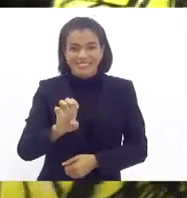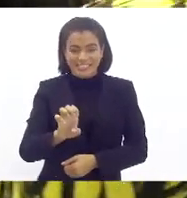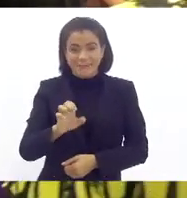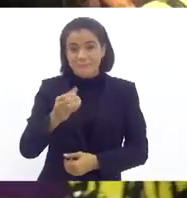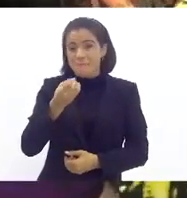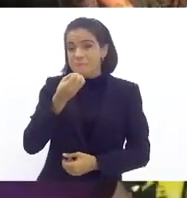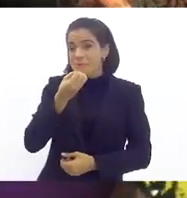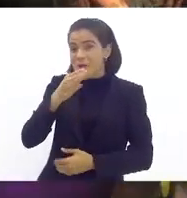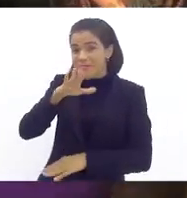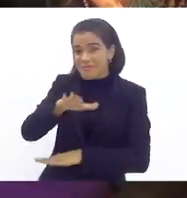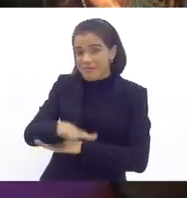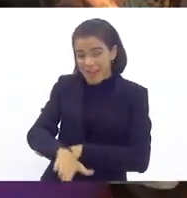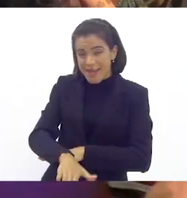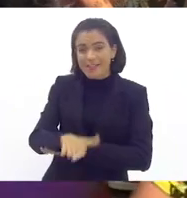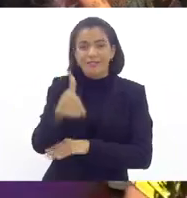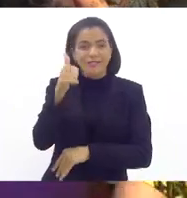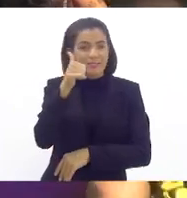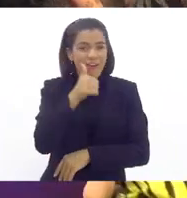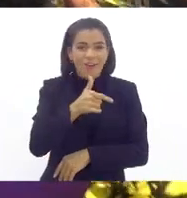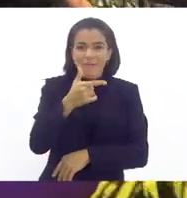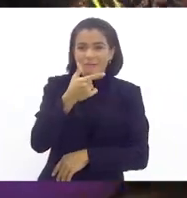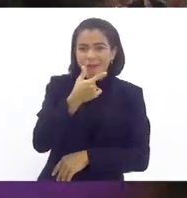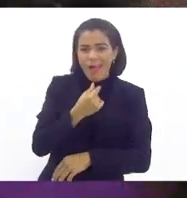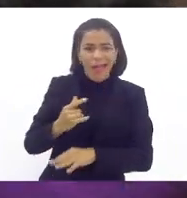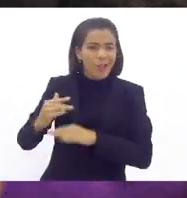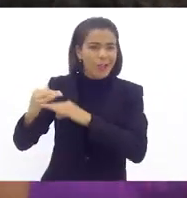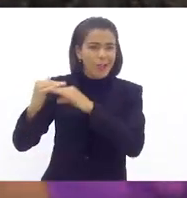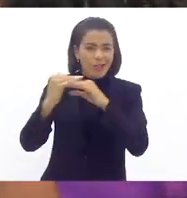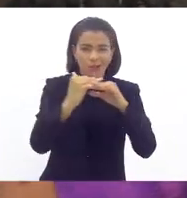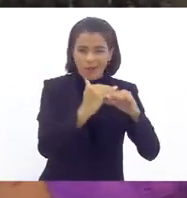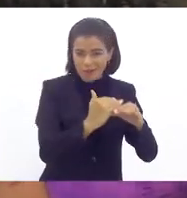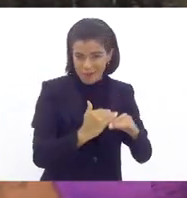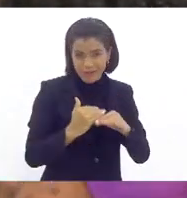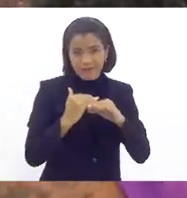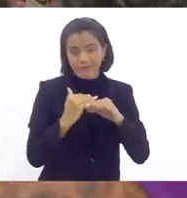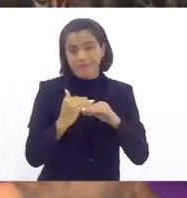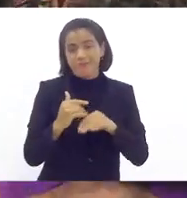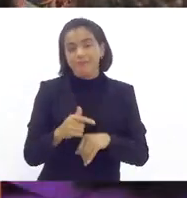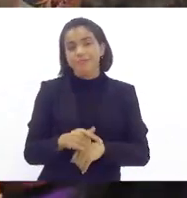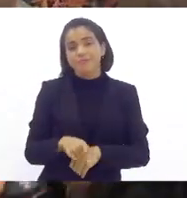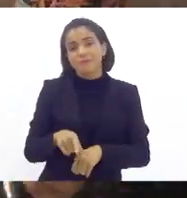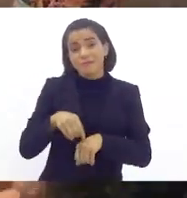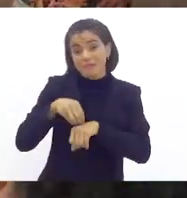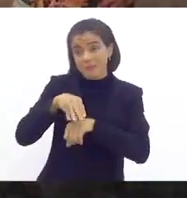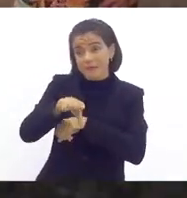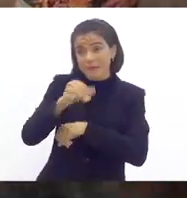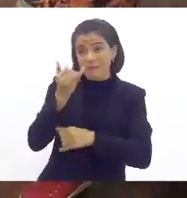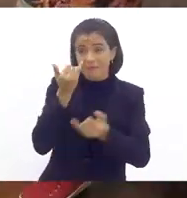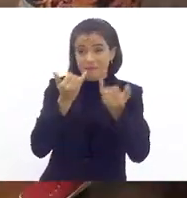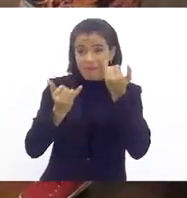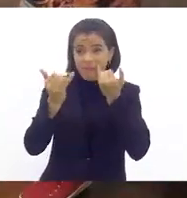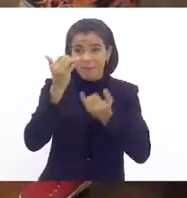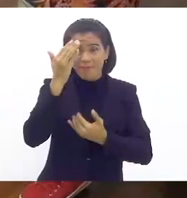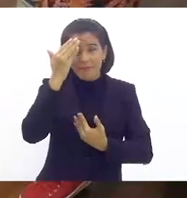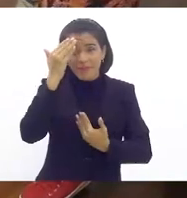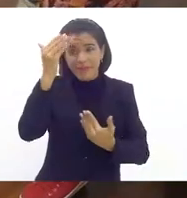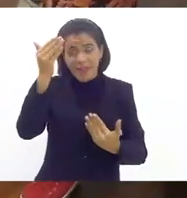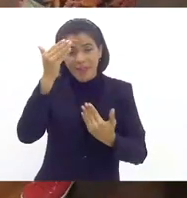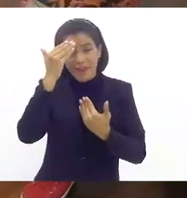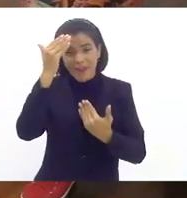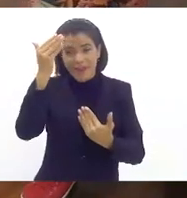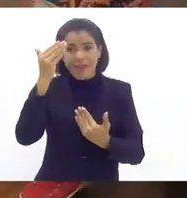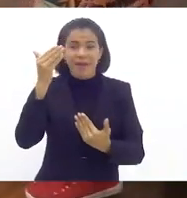a todas, a todos e a todes. eu vim mais dar um informe e agradecer todas essas falas